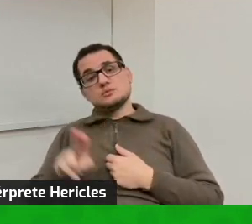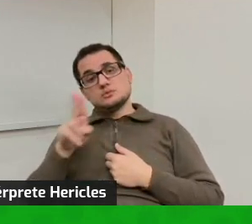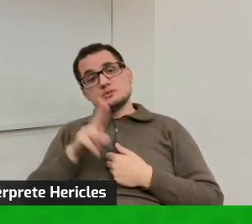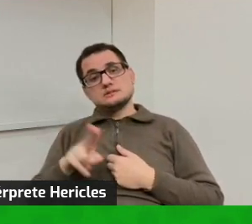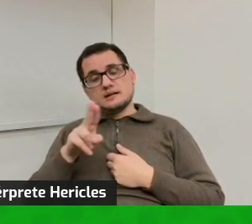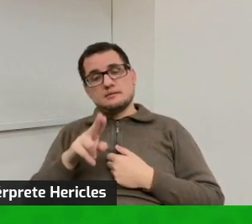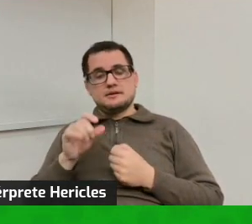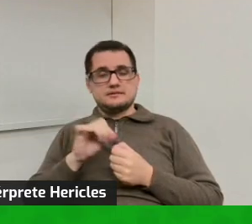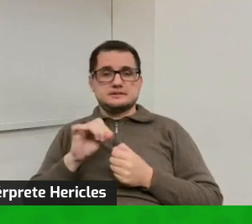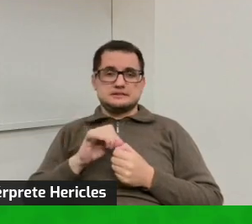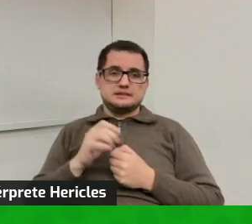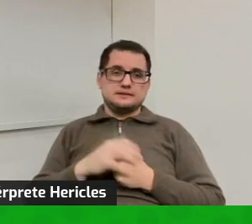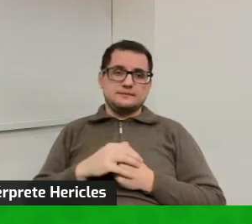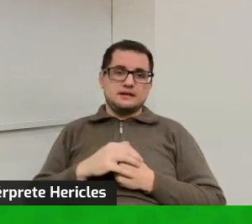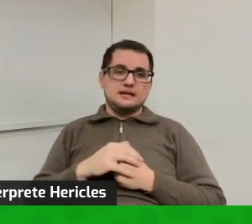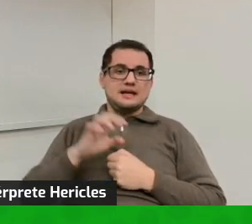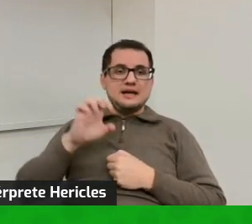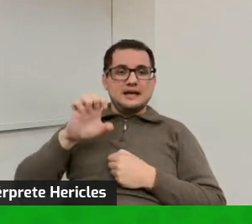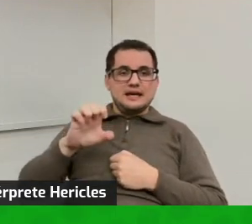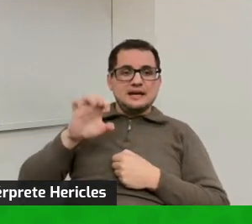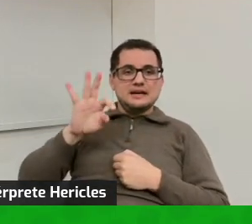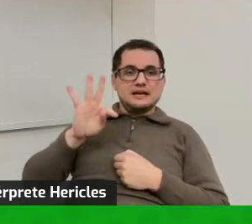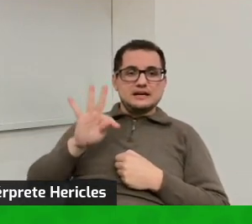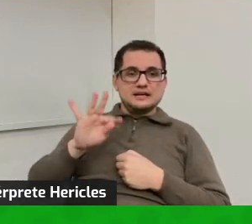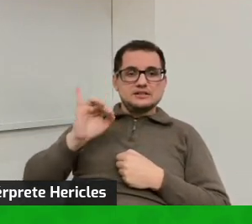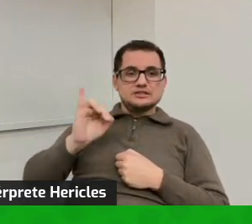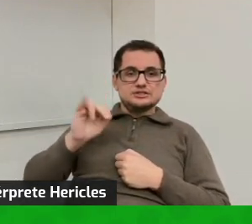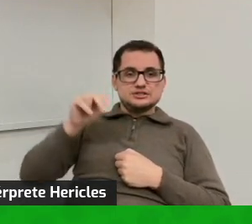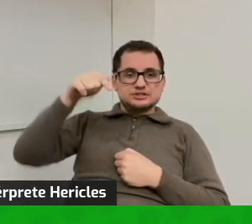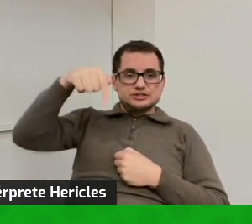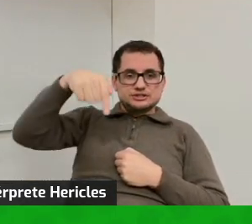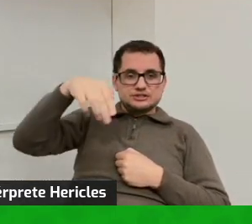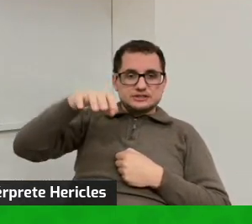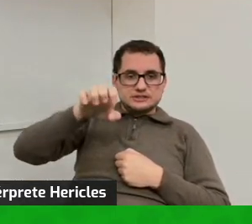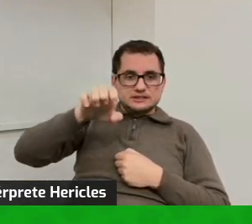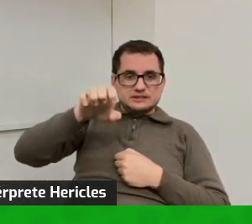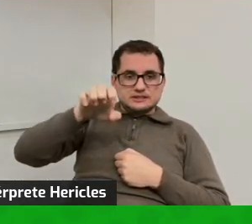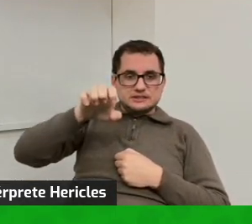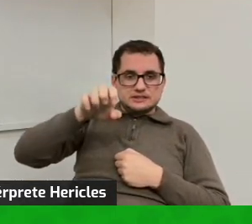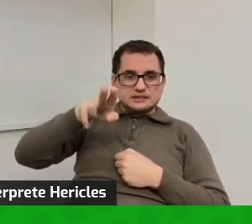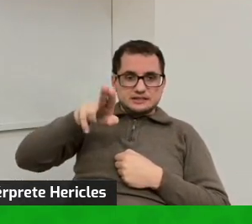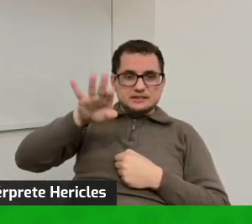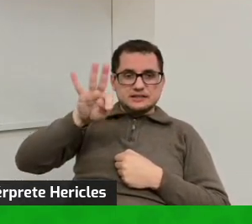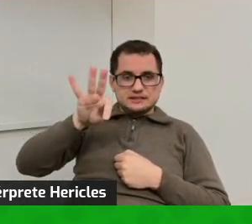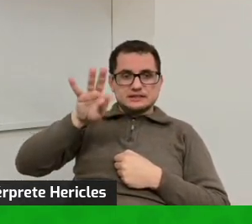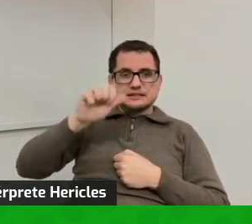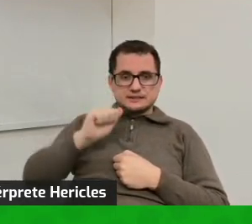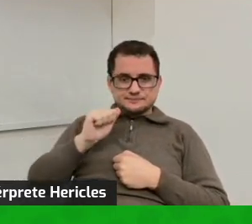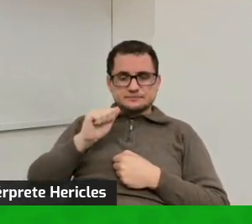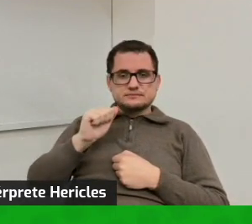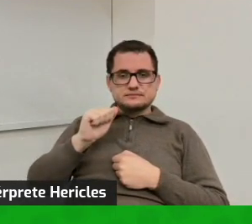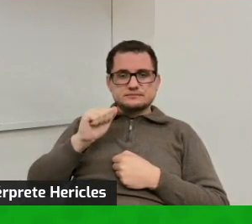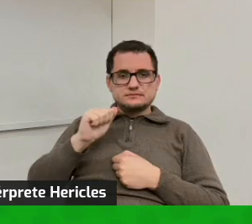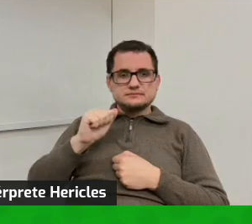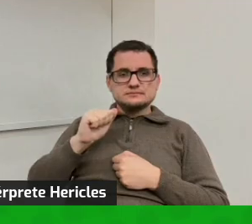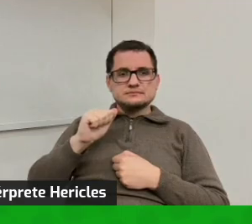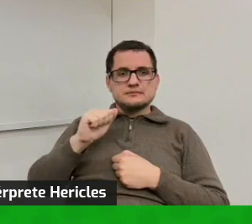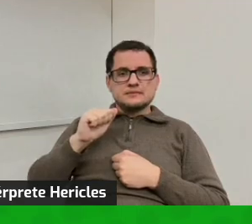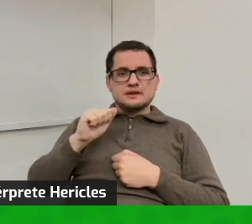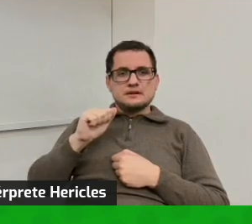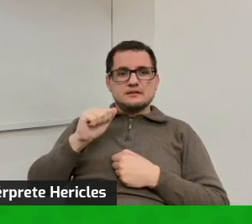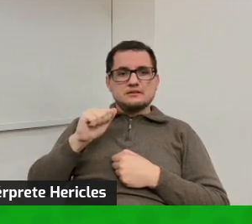ali etiqueta para o correio. Você tem aqui o teu Word, você monta a etiqueta para o correio e ele vai puxando sozinho ali